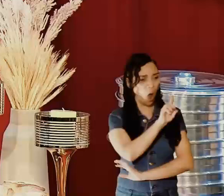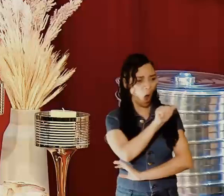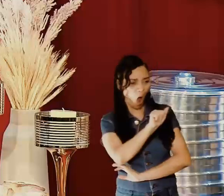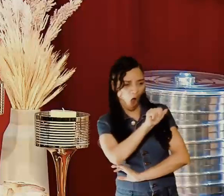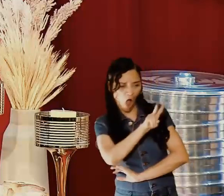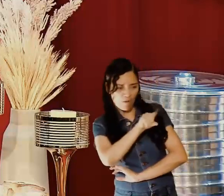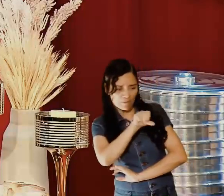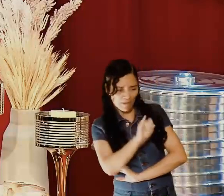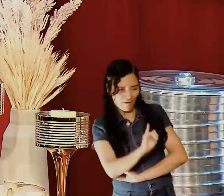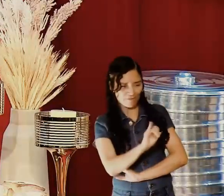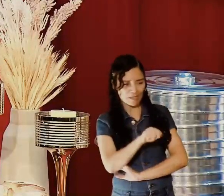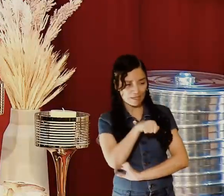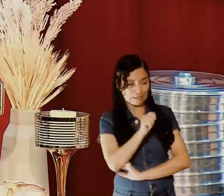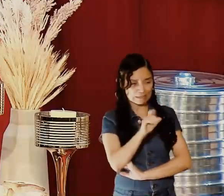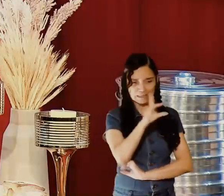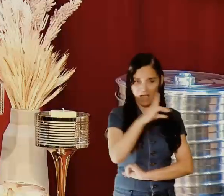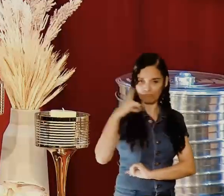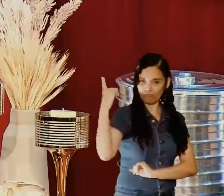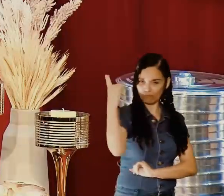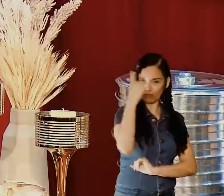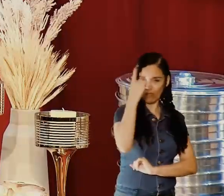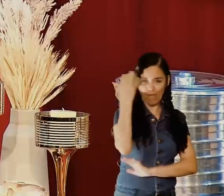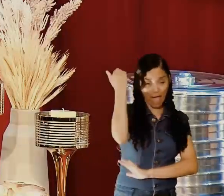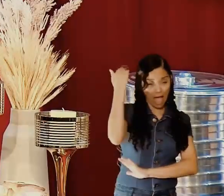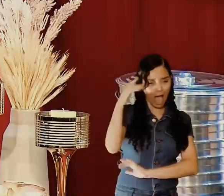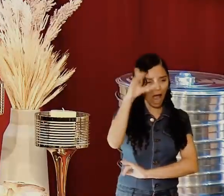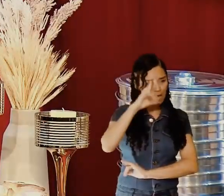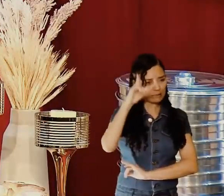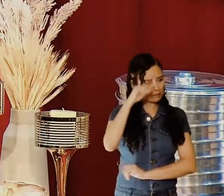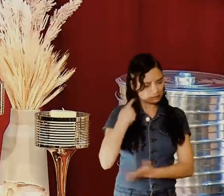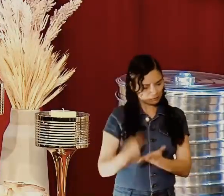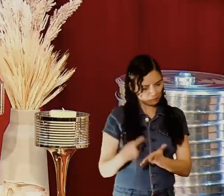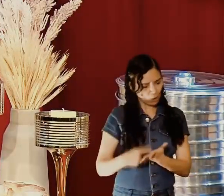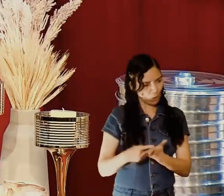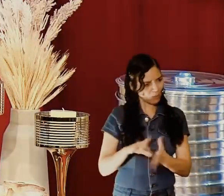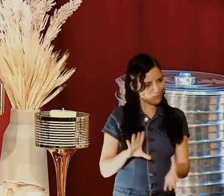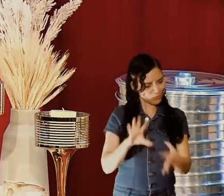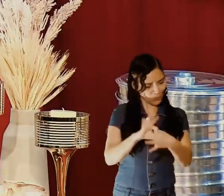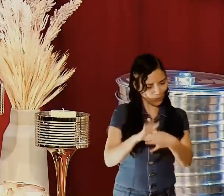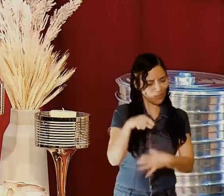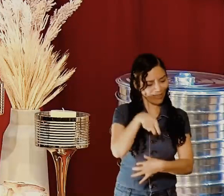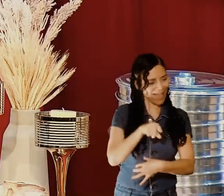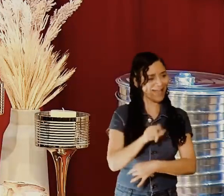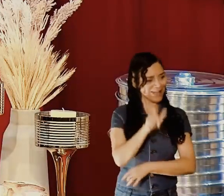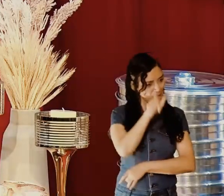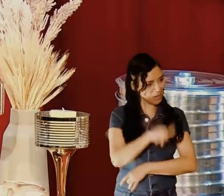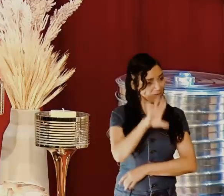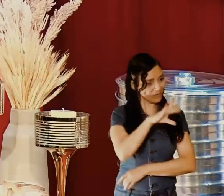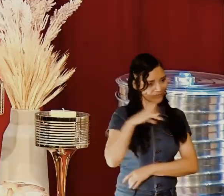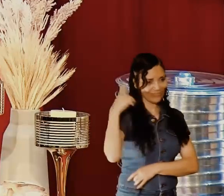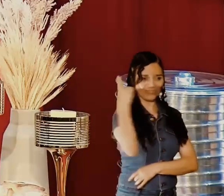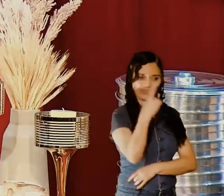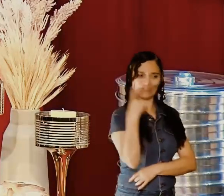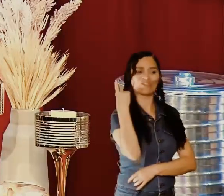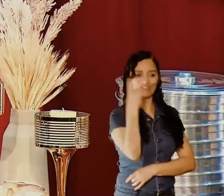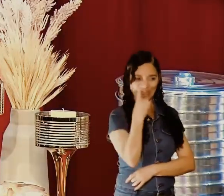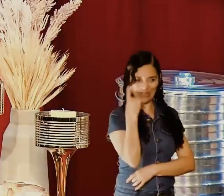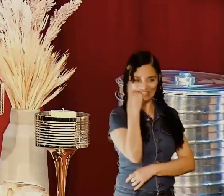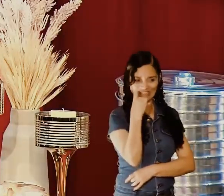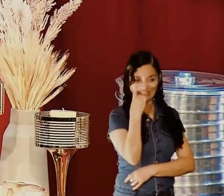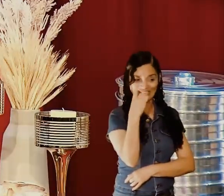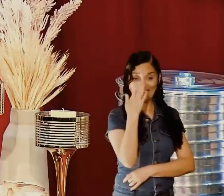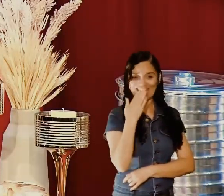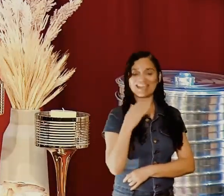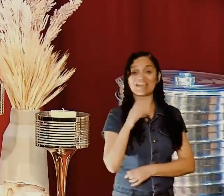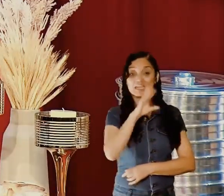um rei que vai estabelecer o trono de Davi de forma definitiva, e esse é